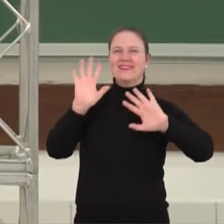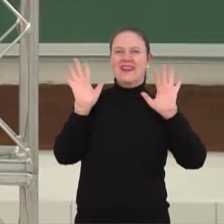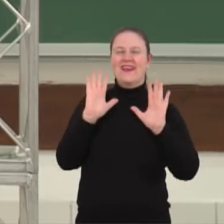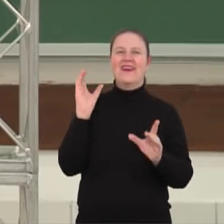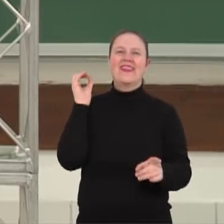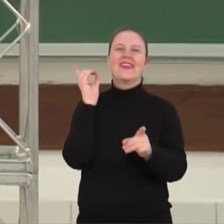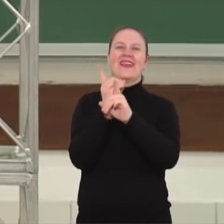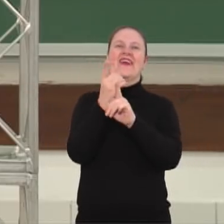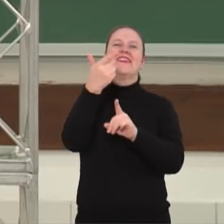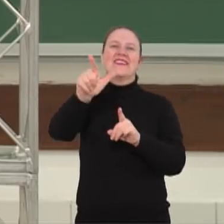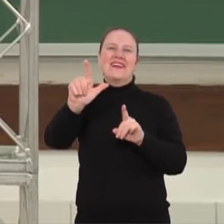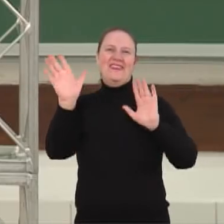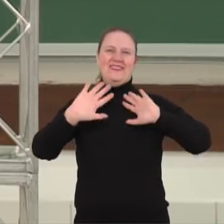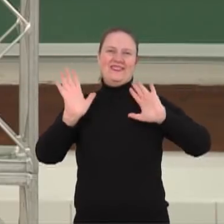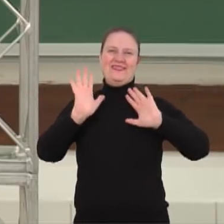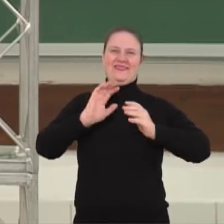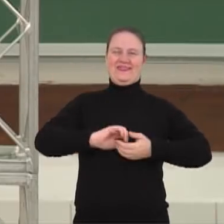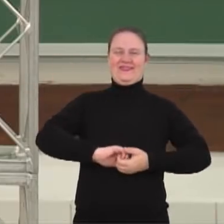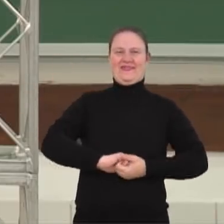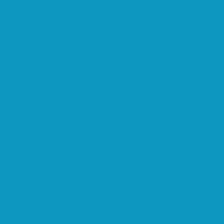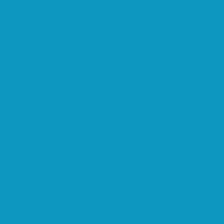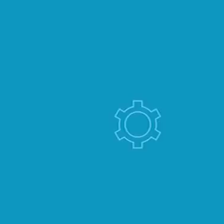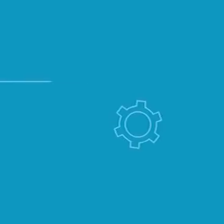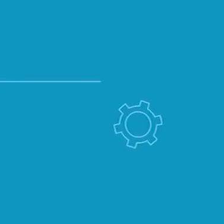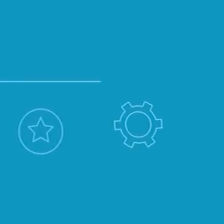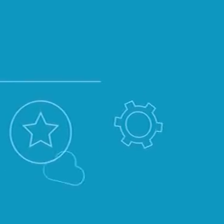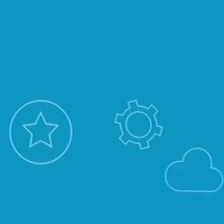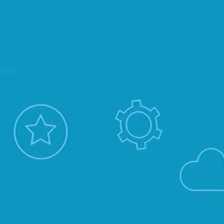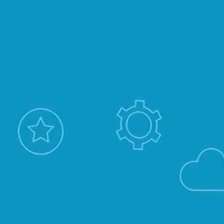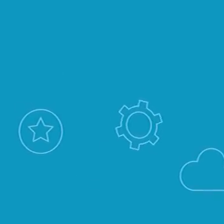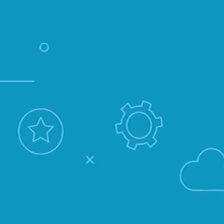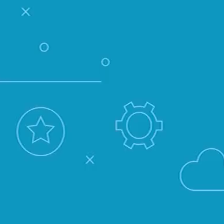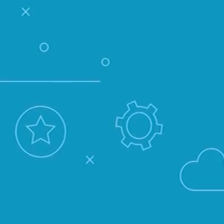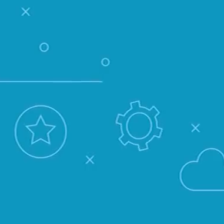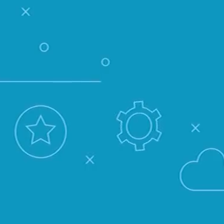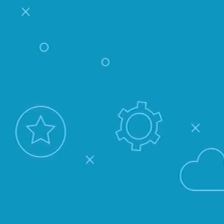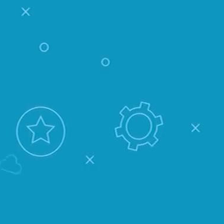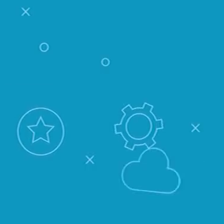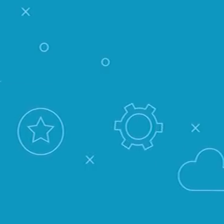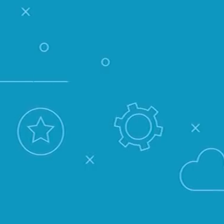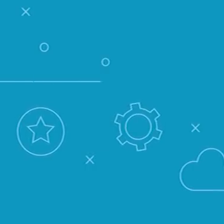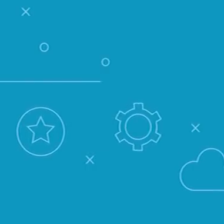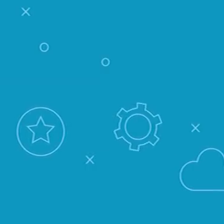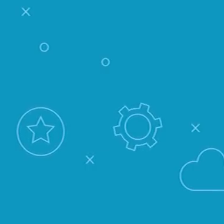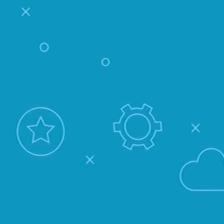class. Bye!